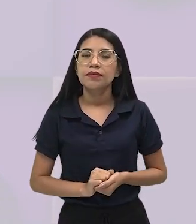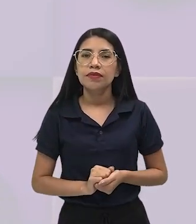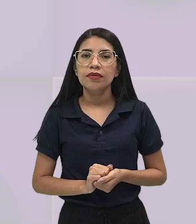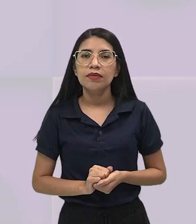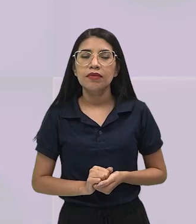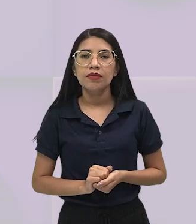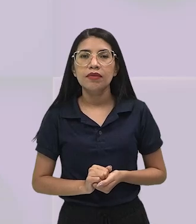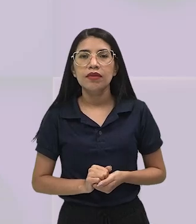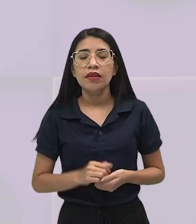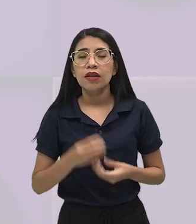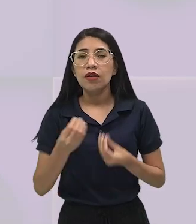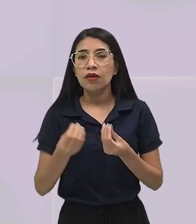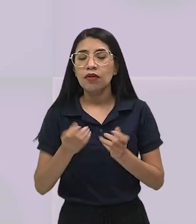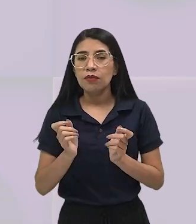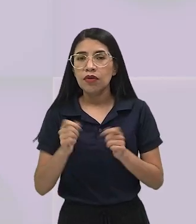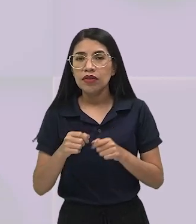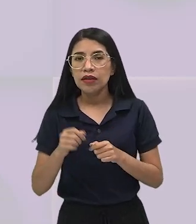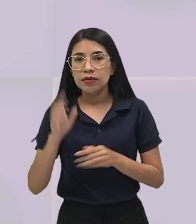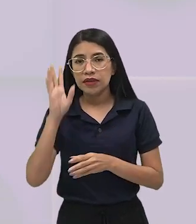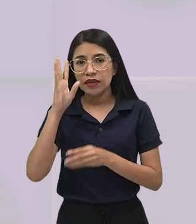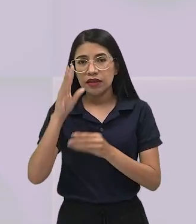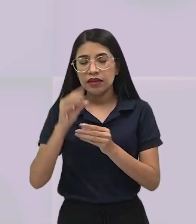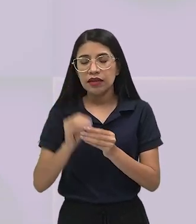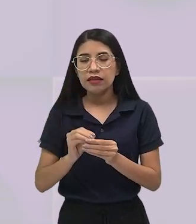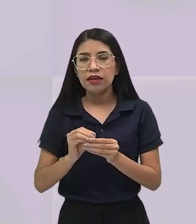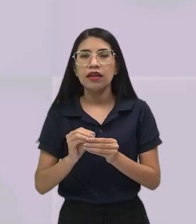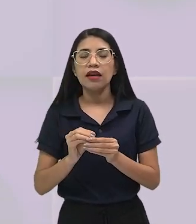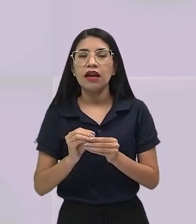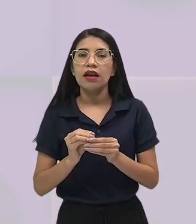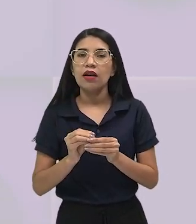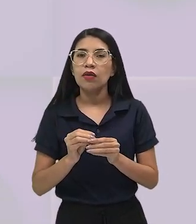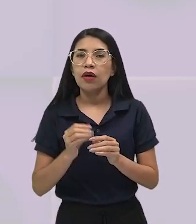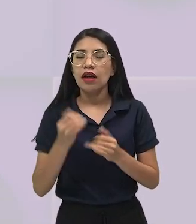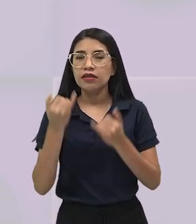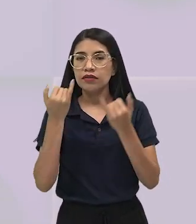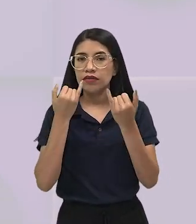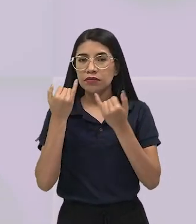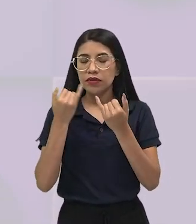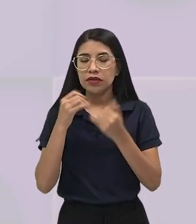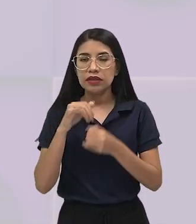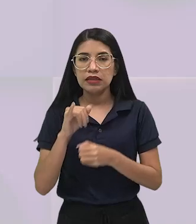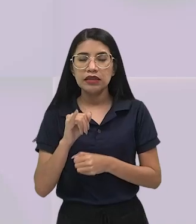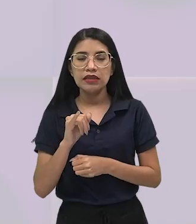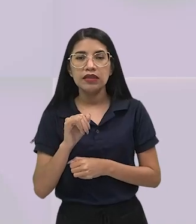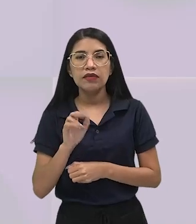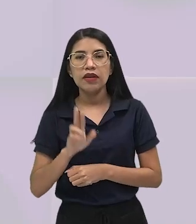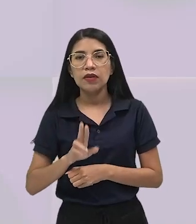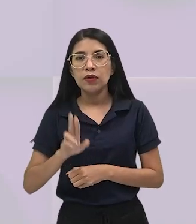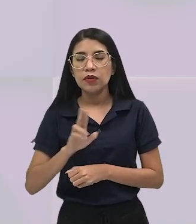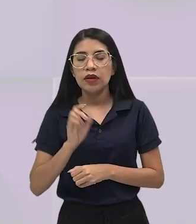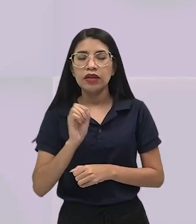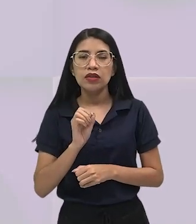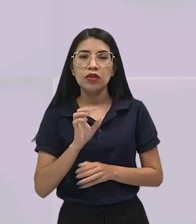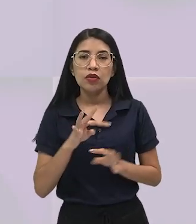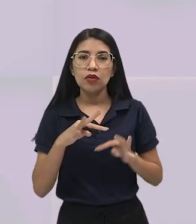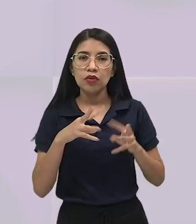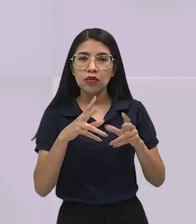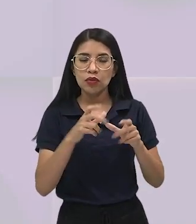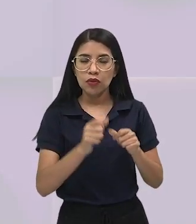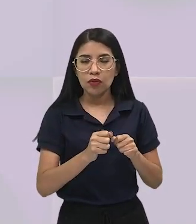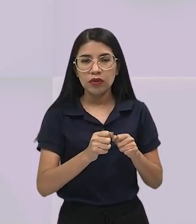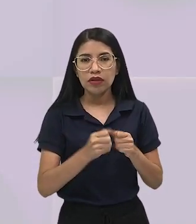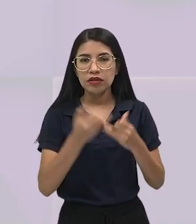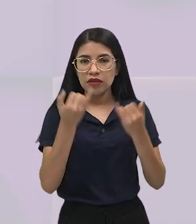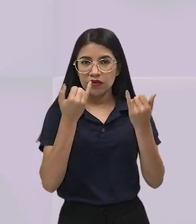nós iremos encarar esse tratamento. Se nós vamos encarar um pedaço desse tratamento